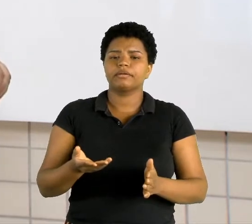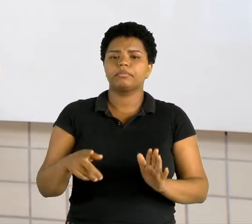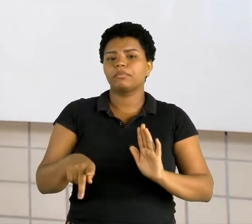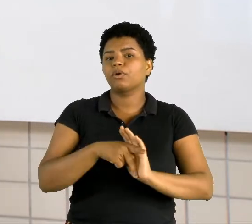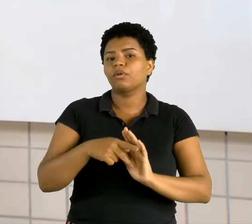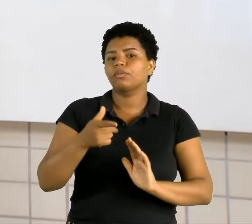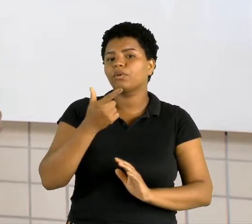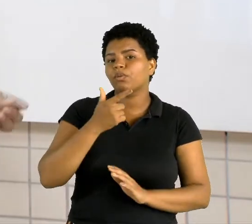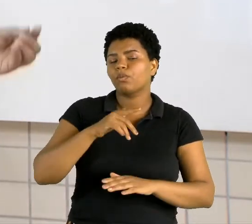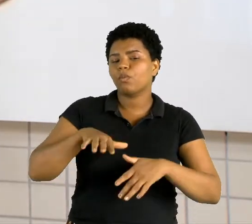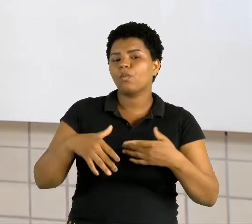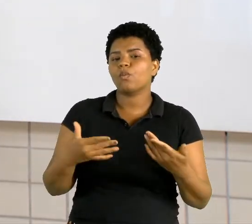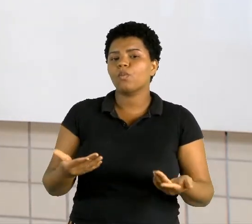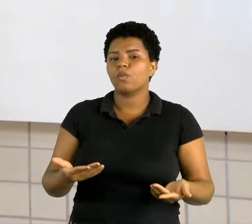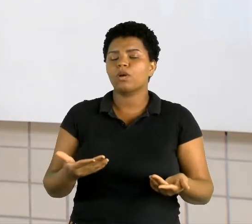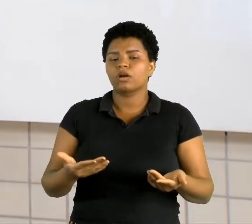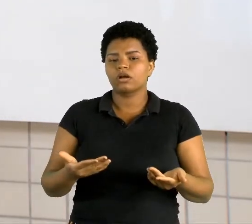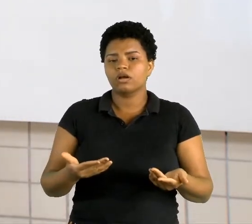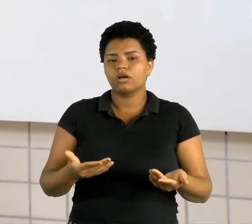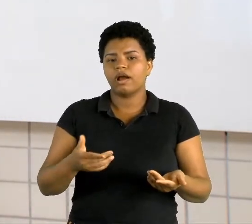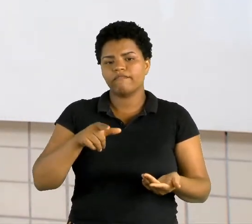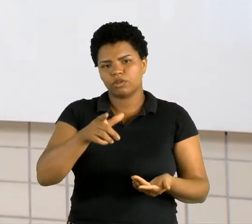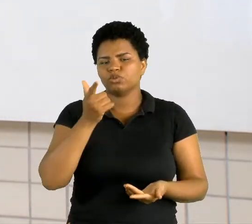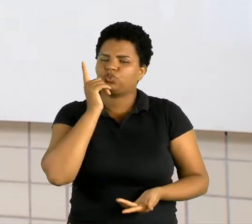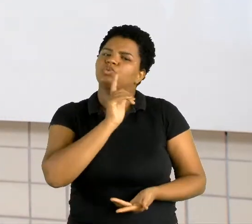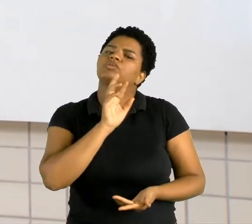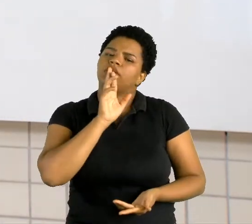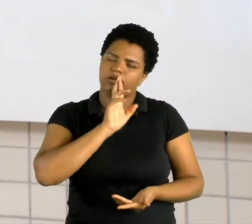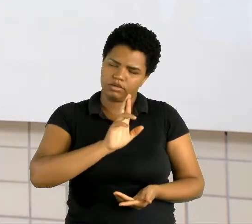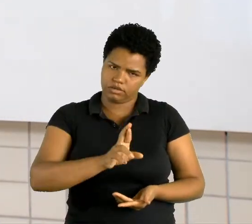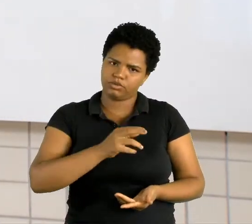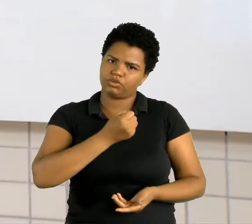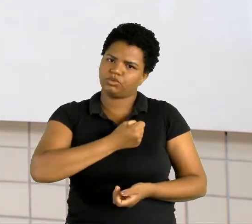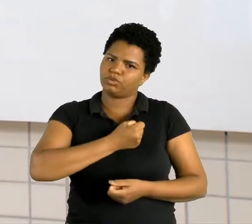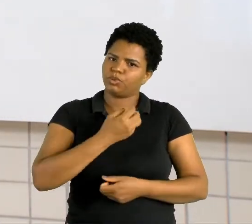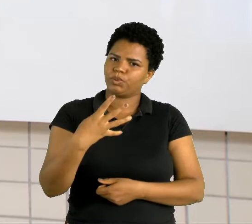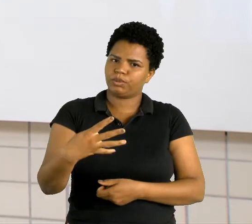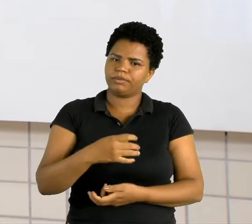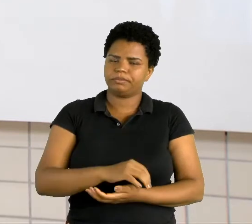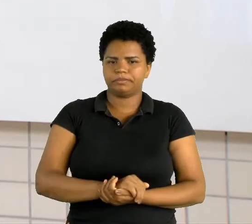pertence, você consegue responder a número 4.